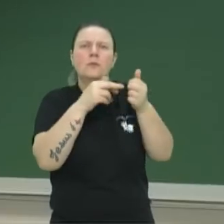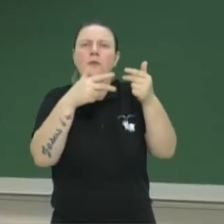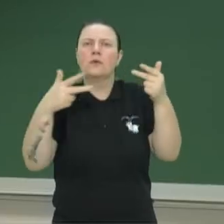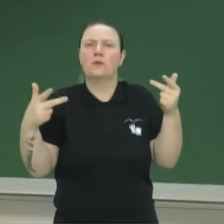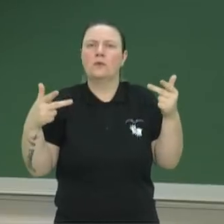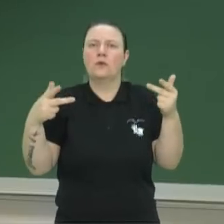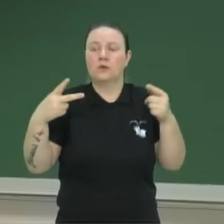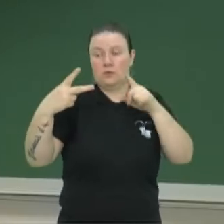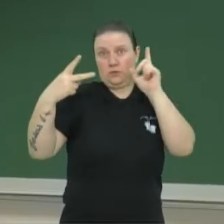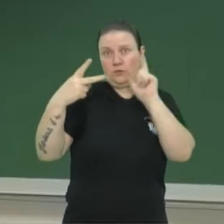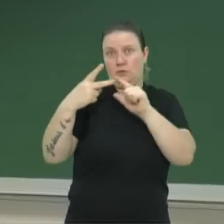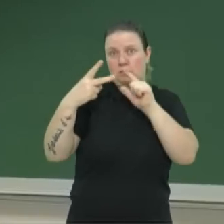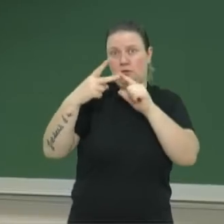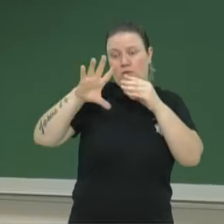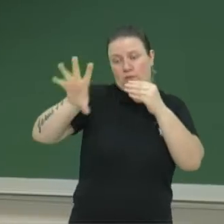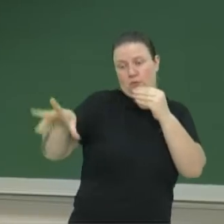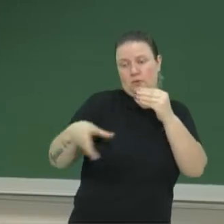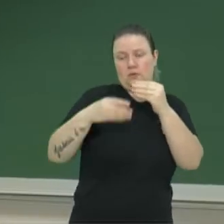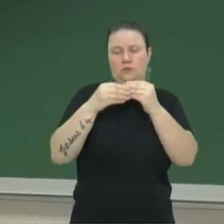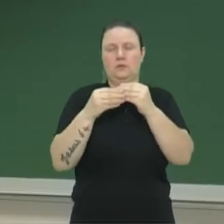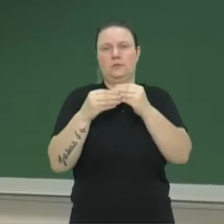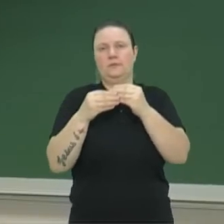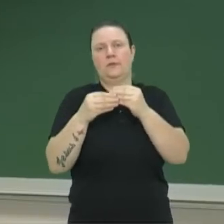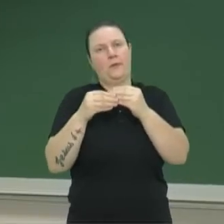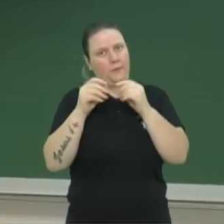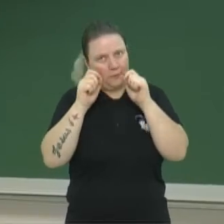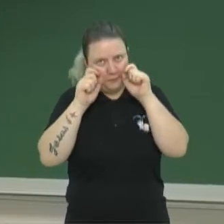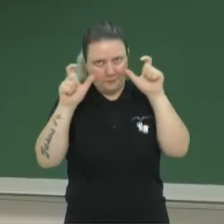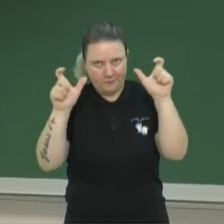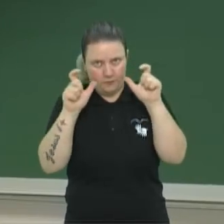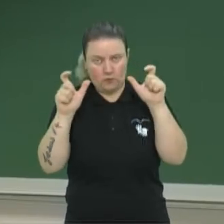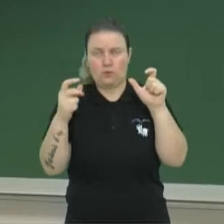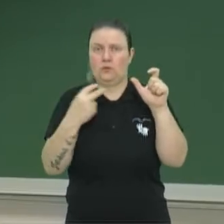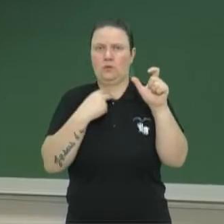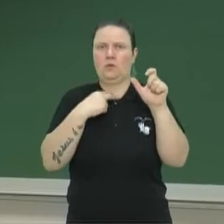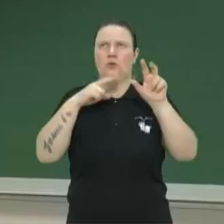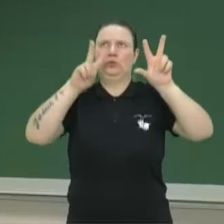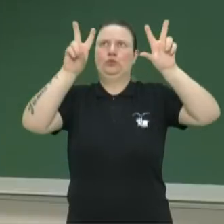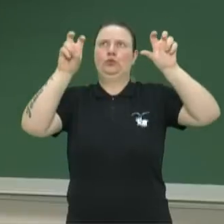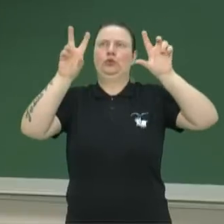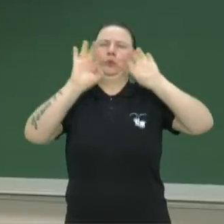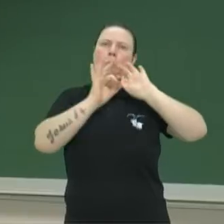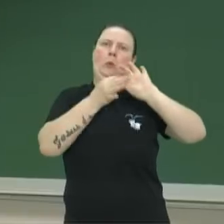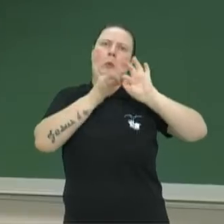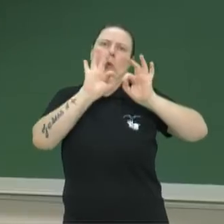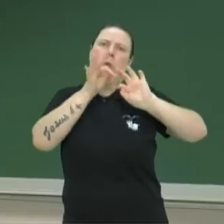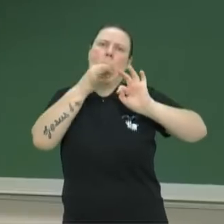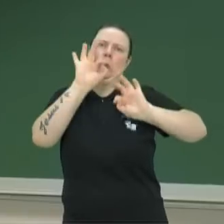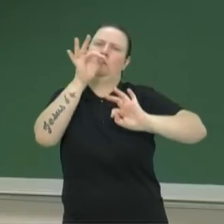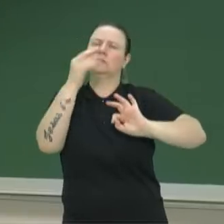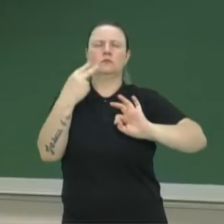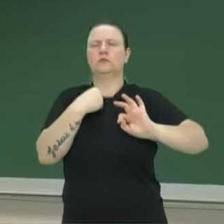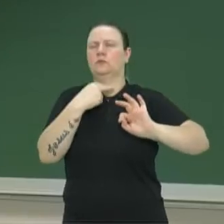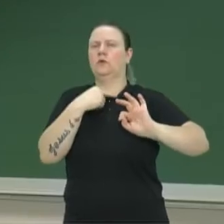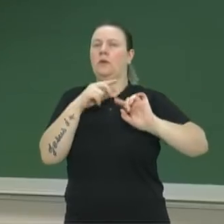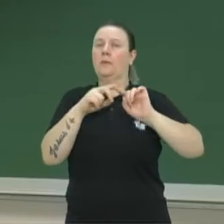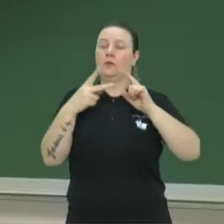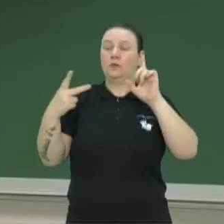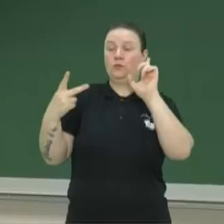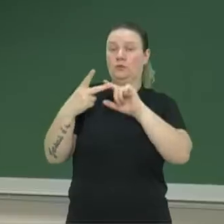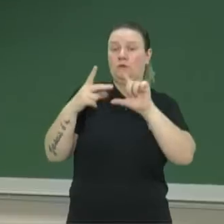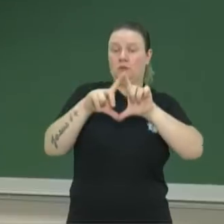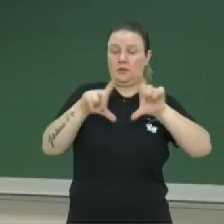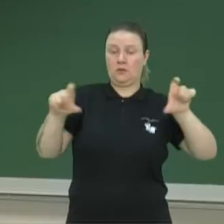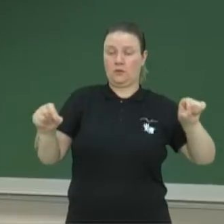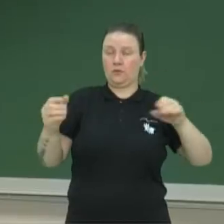não há como colocar um título muito longo, né? É ruim. Então, o subtítulo, ele ajuda a esclarecer melhor o que